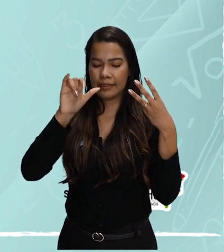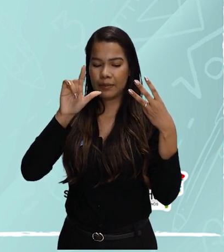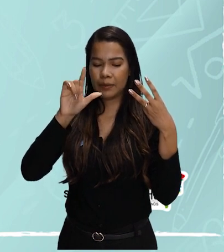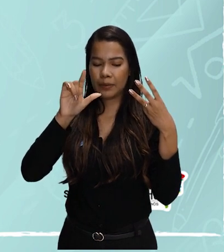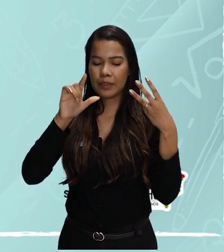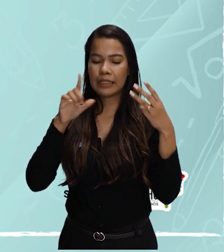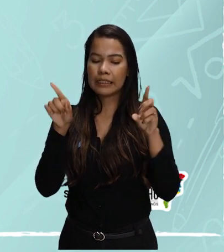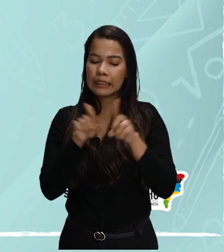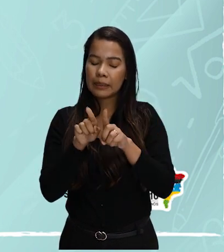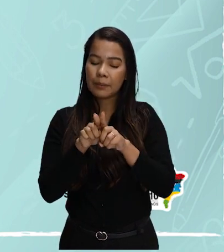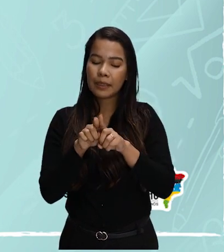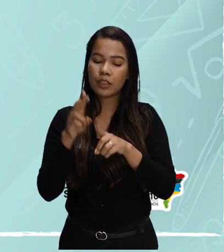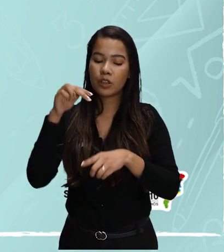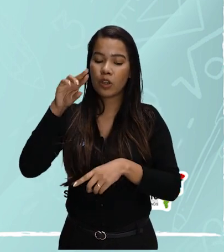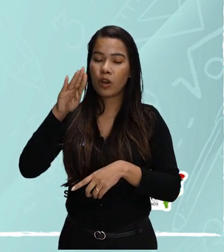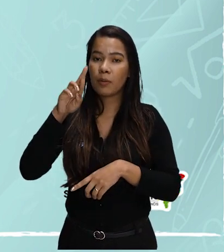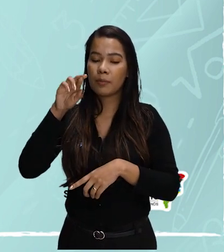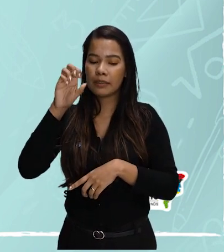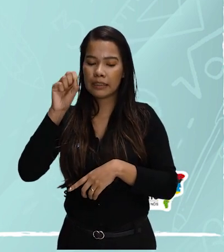do segrel.